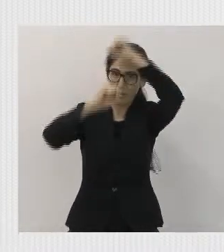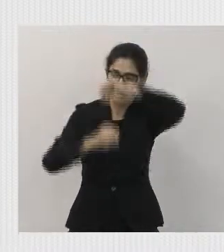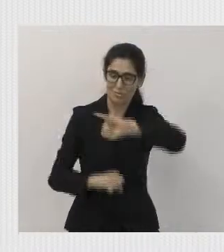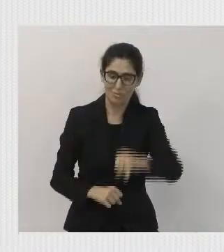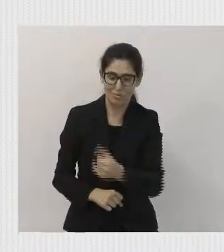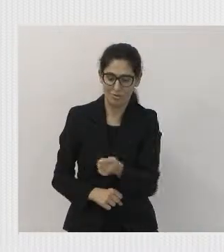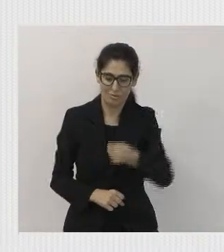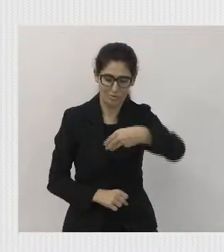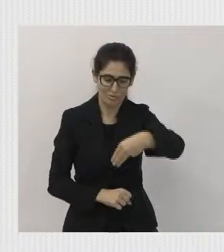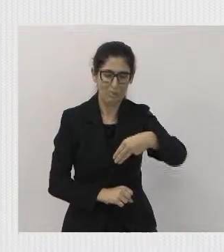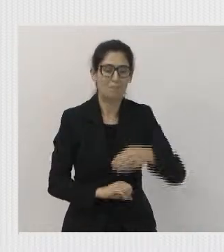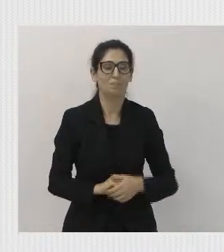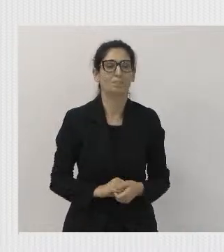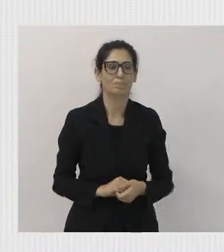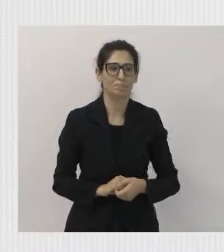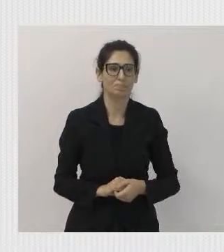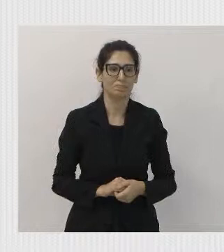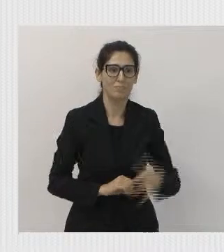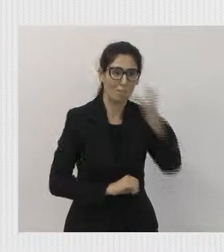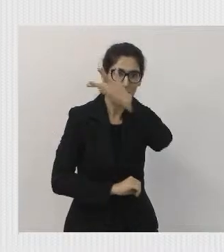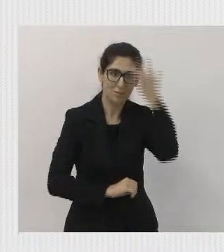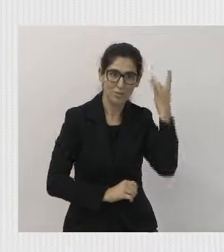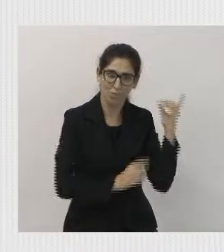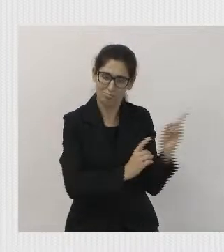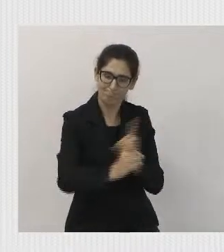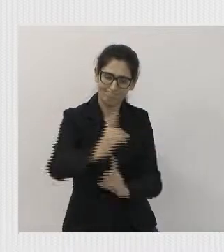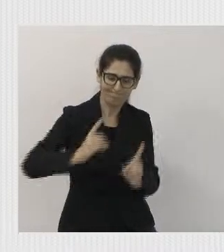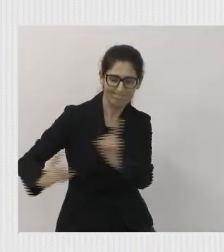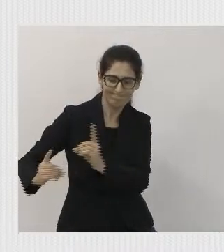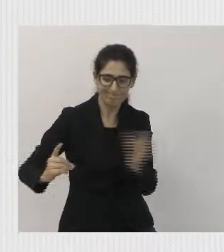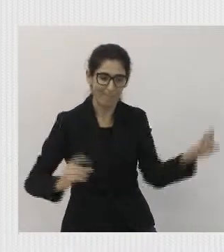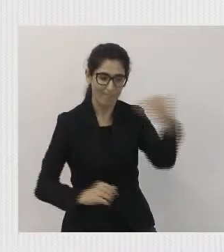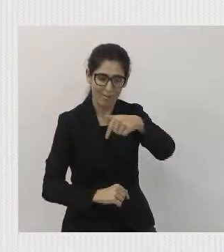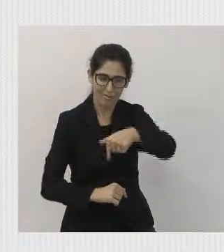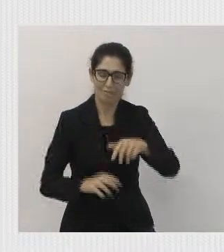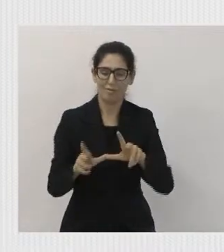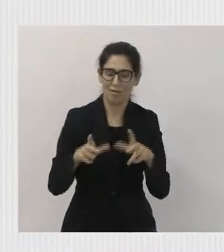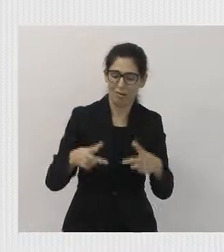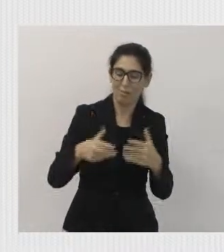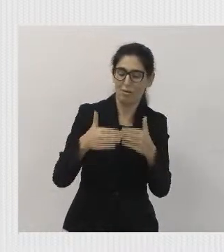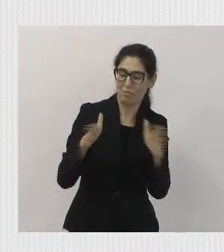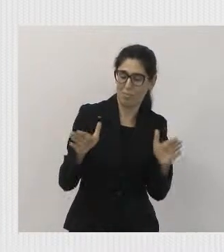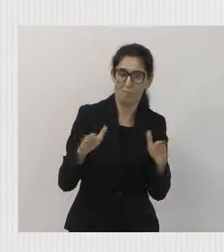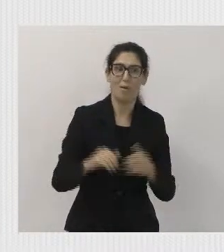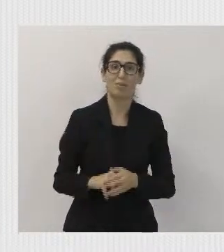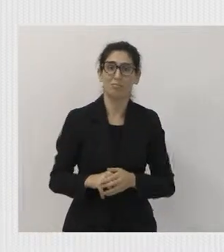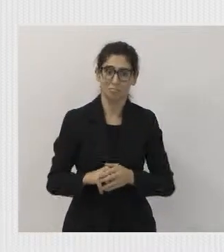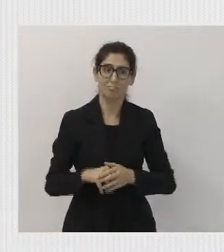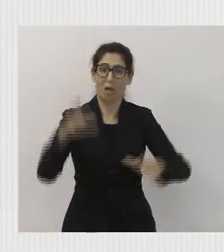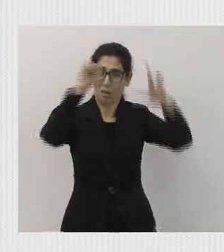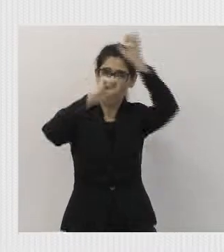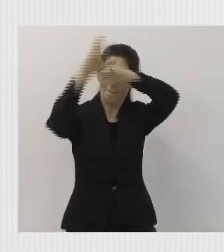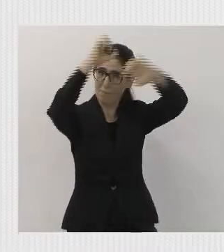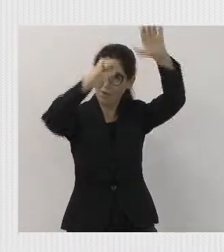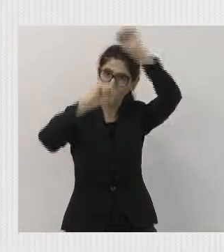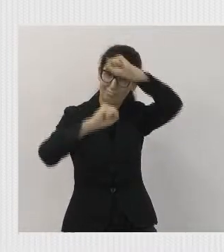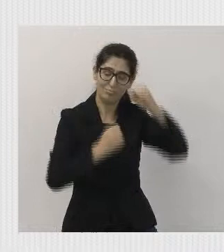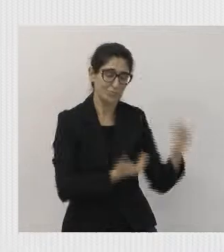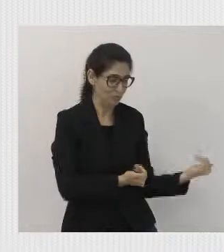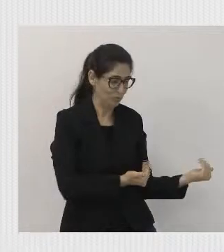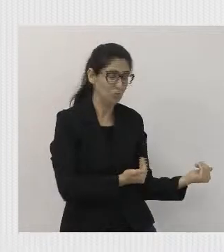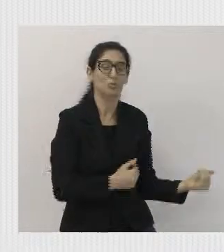estar fazendo parte do projeto desta casa, que é o Câmaras de Portas Abertas. E na